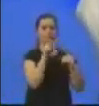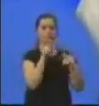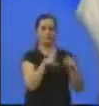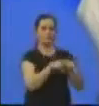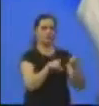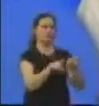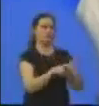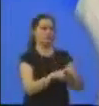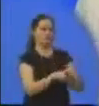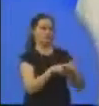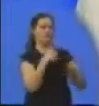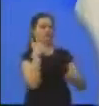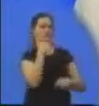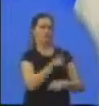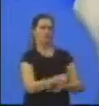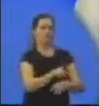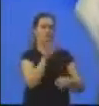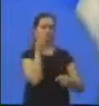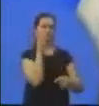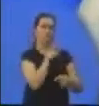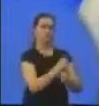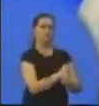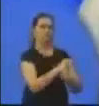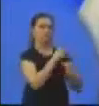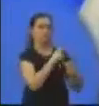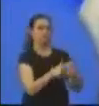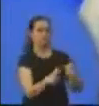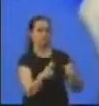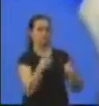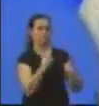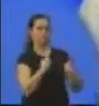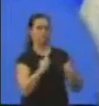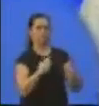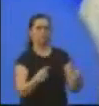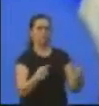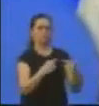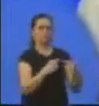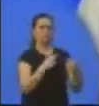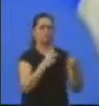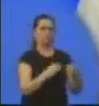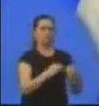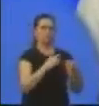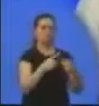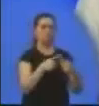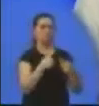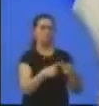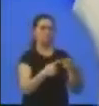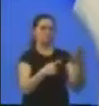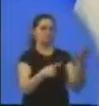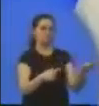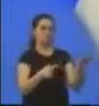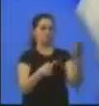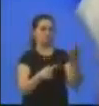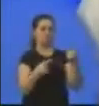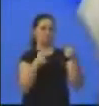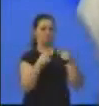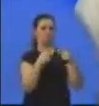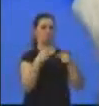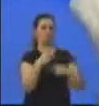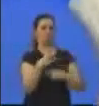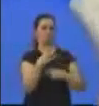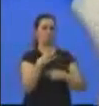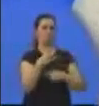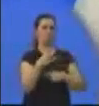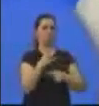fazer? Novamente, multiplicar e dividir por um número conveniente. Neste caso, o nosso número conveniente é